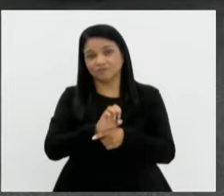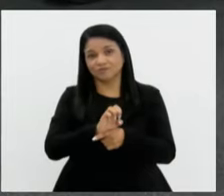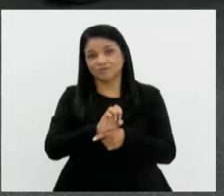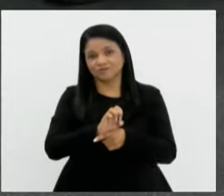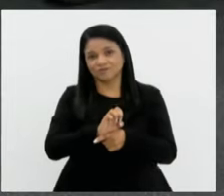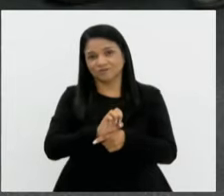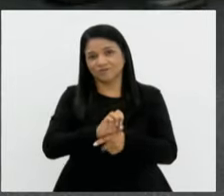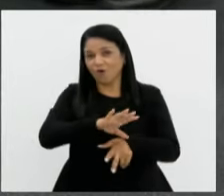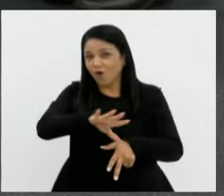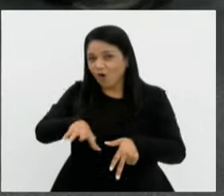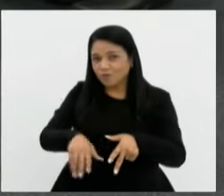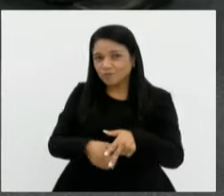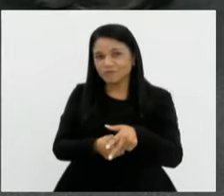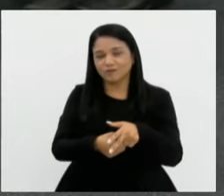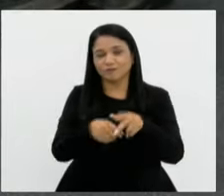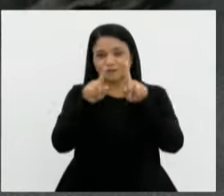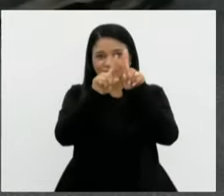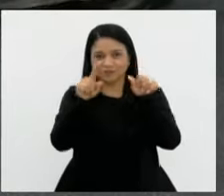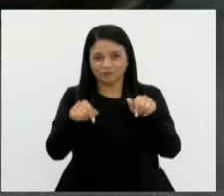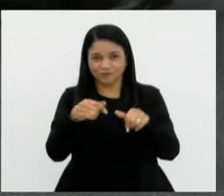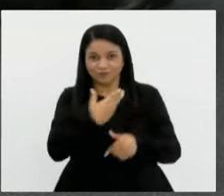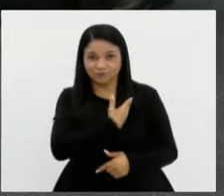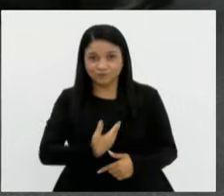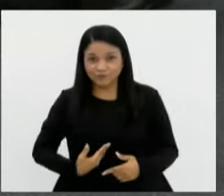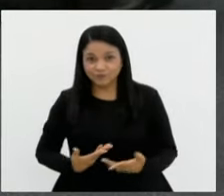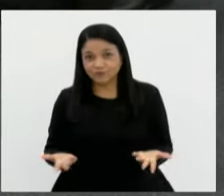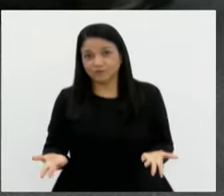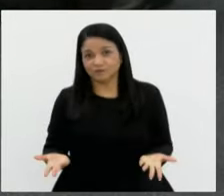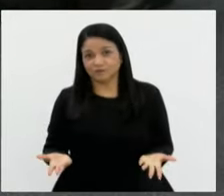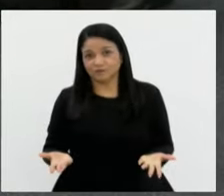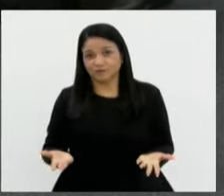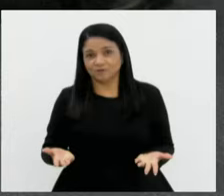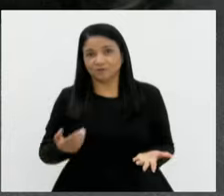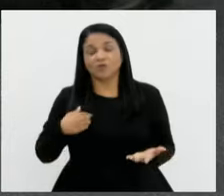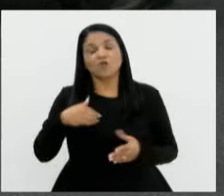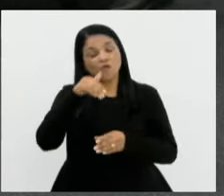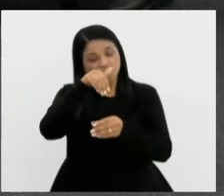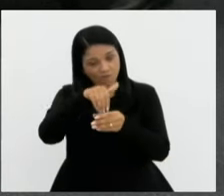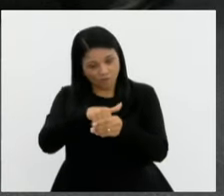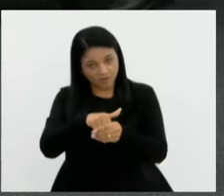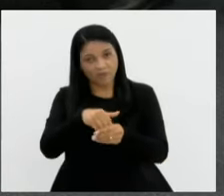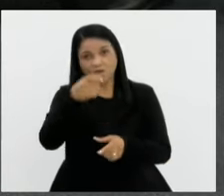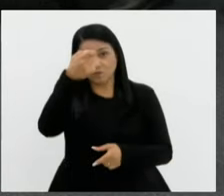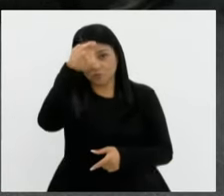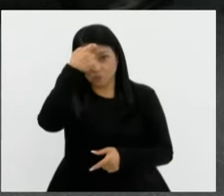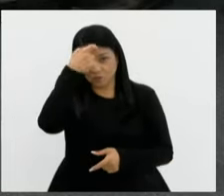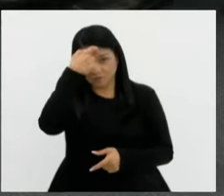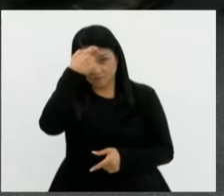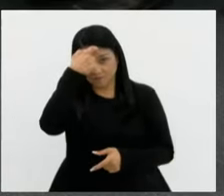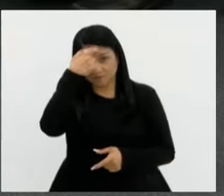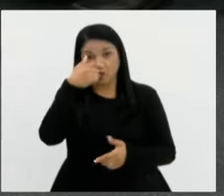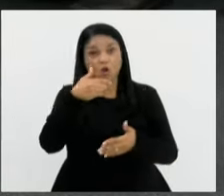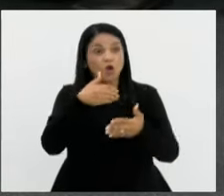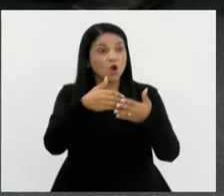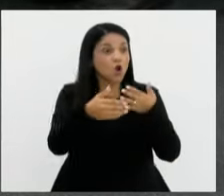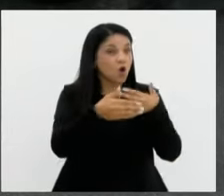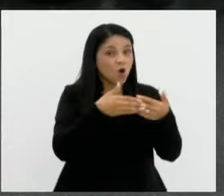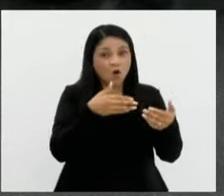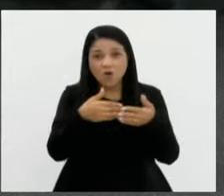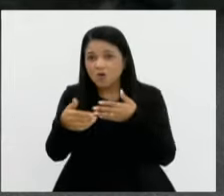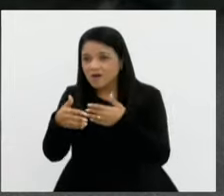públicos, me mostra coerente, por isso que eu disse que votei com a minha consciência, de que qualquer um de